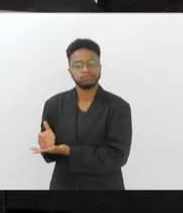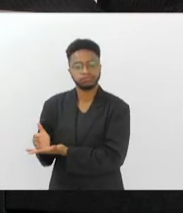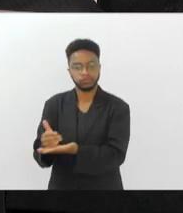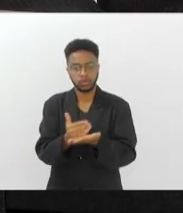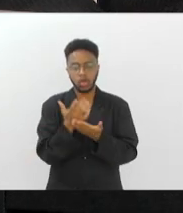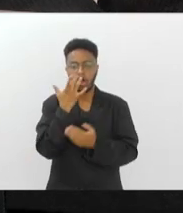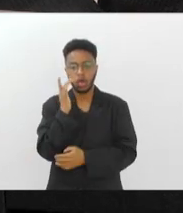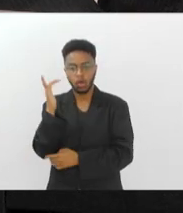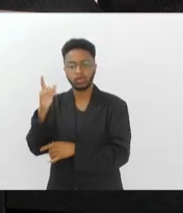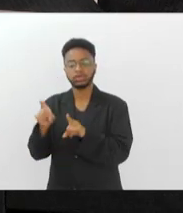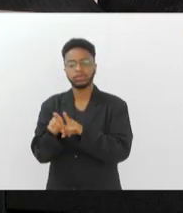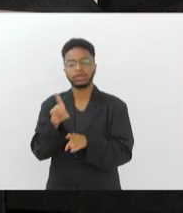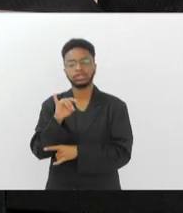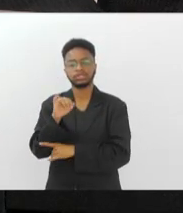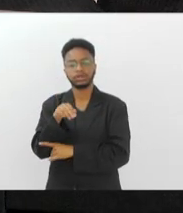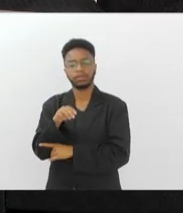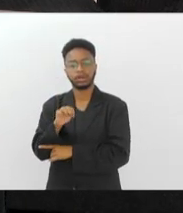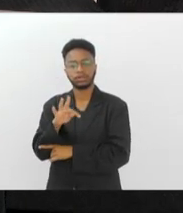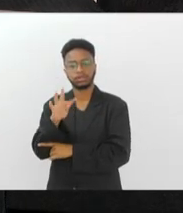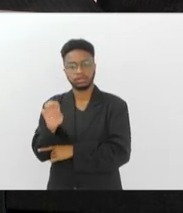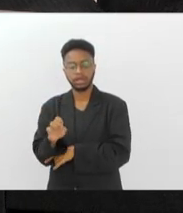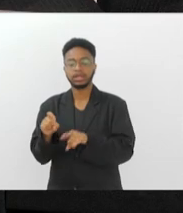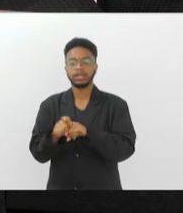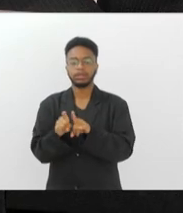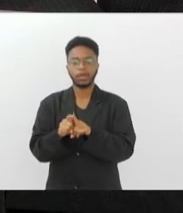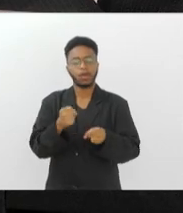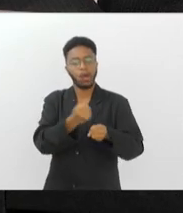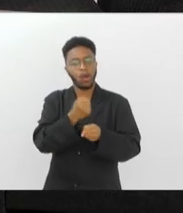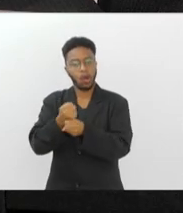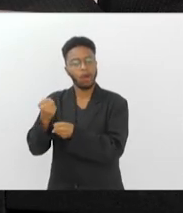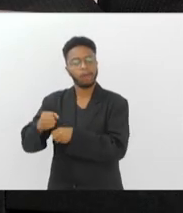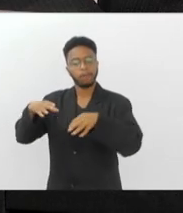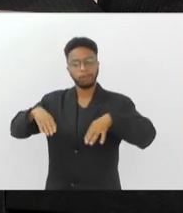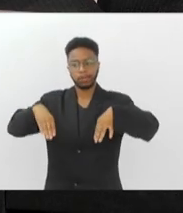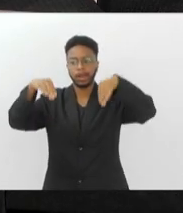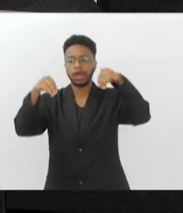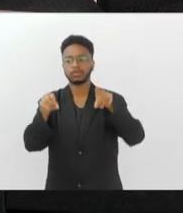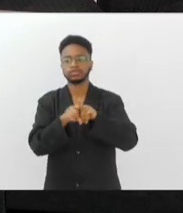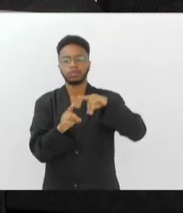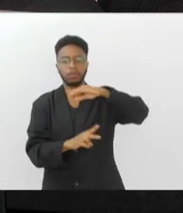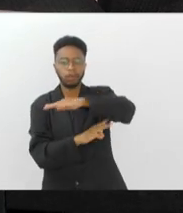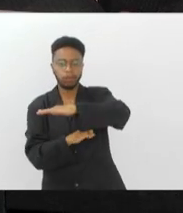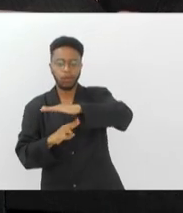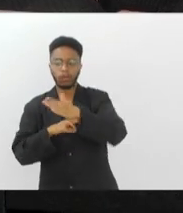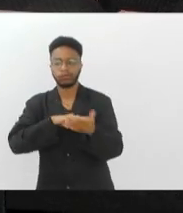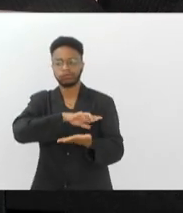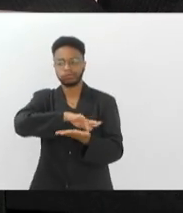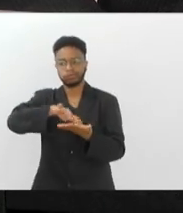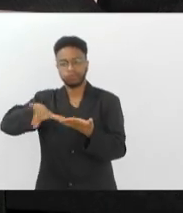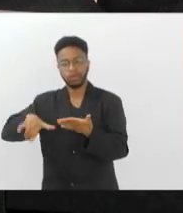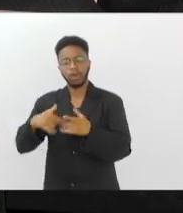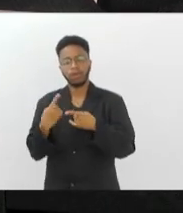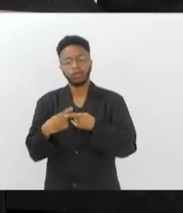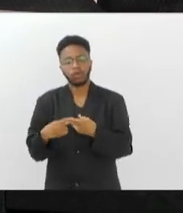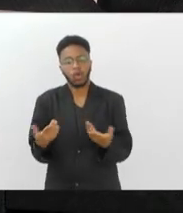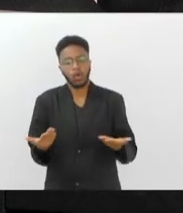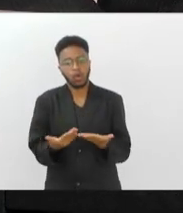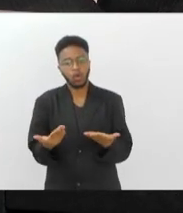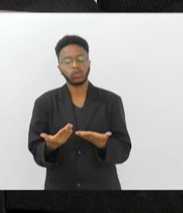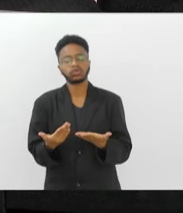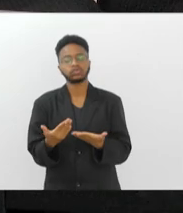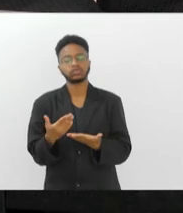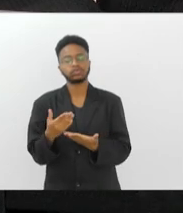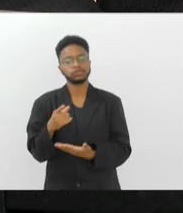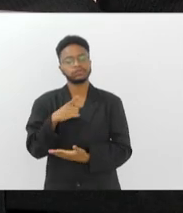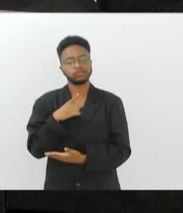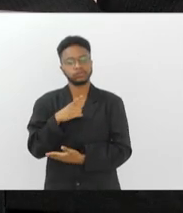como na edificação de grandes palácios, pontes, etc., que constituem hoje